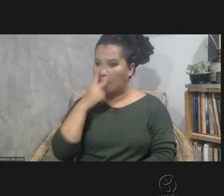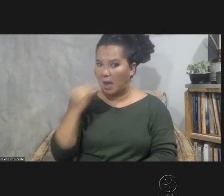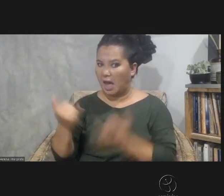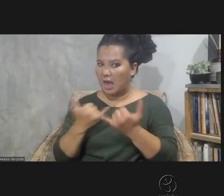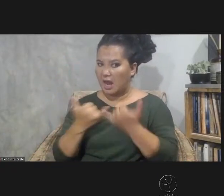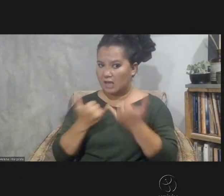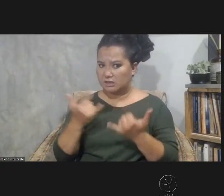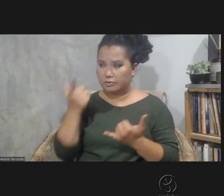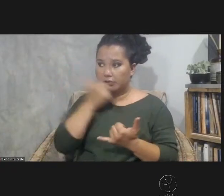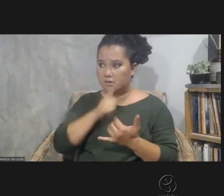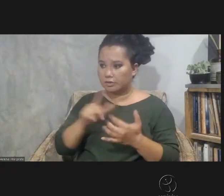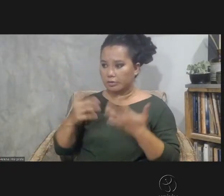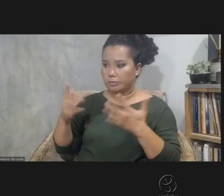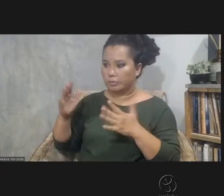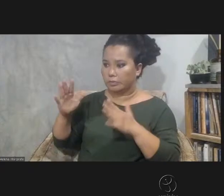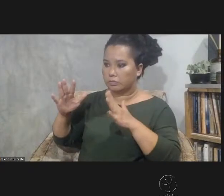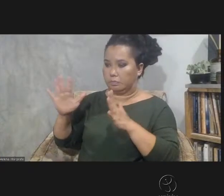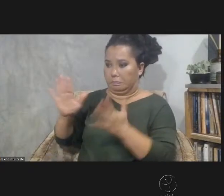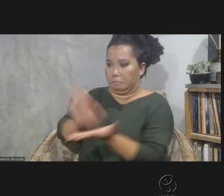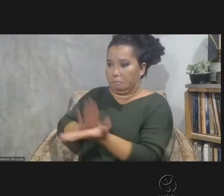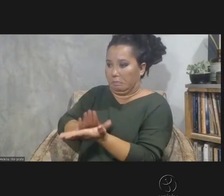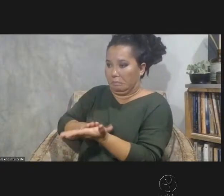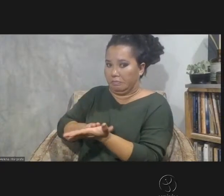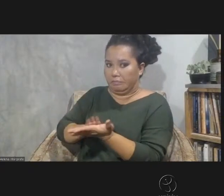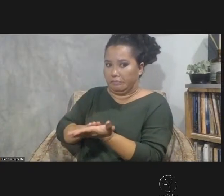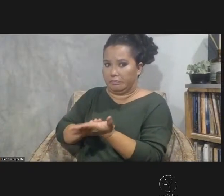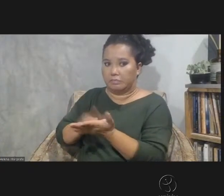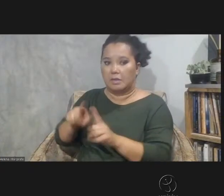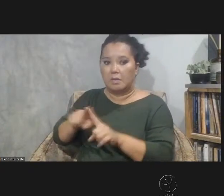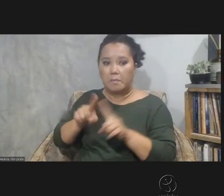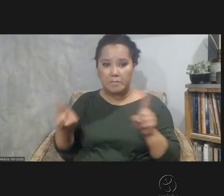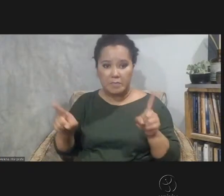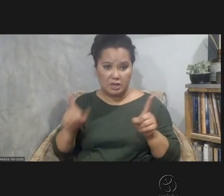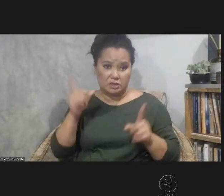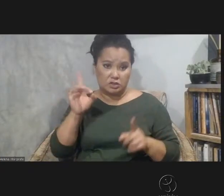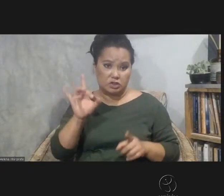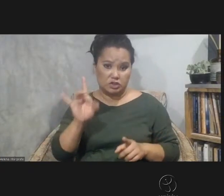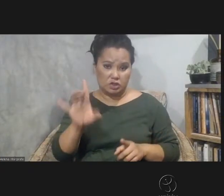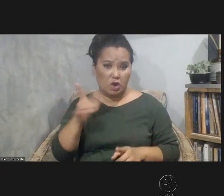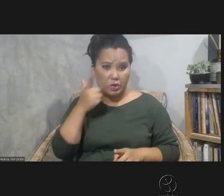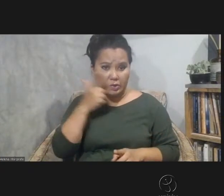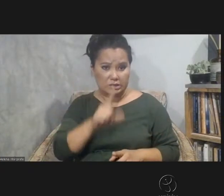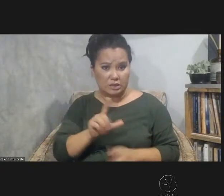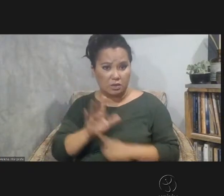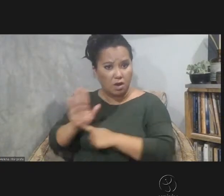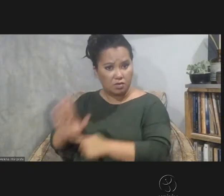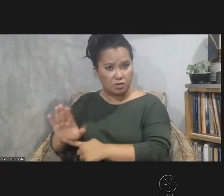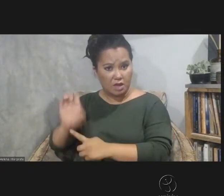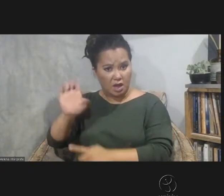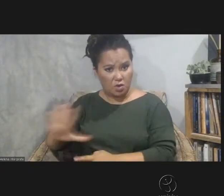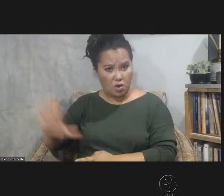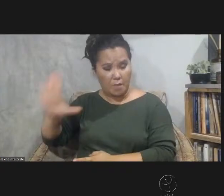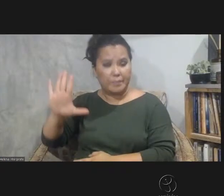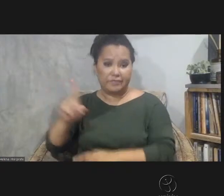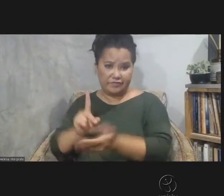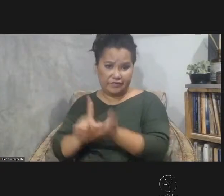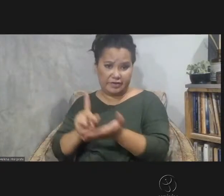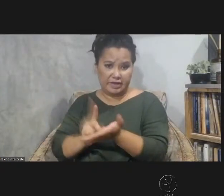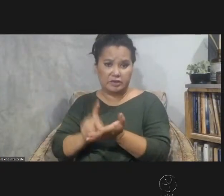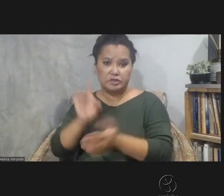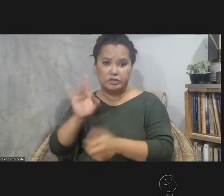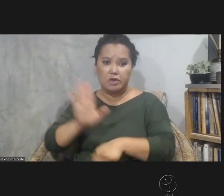embora apenas temporariamente nos garantiu. Os camisas negras irão para